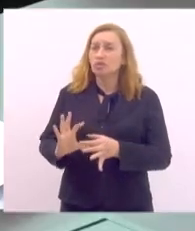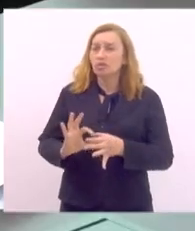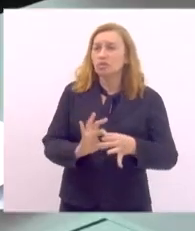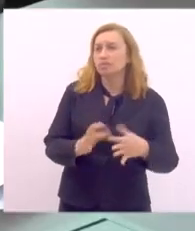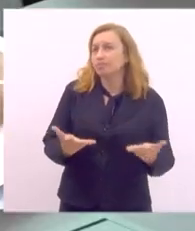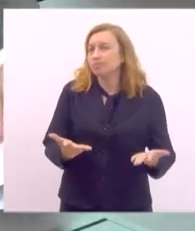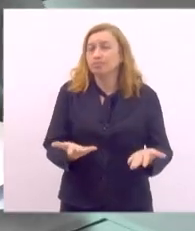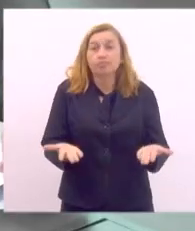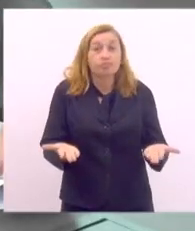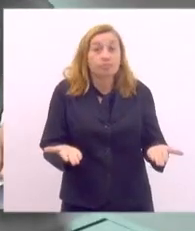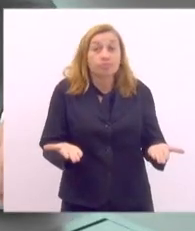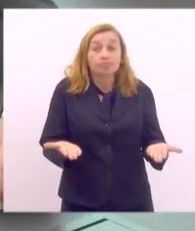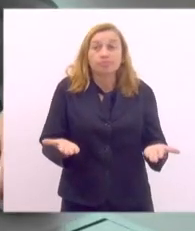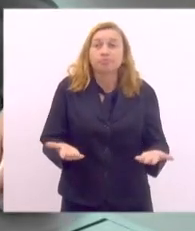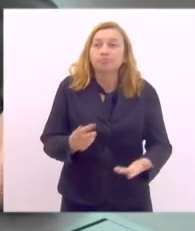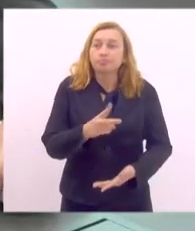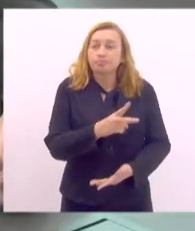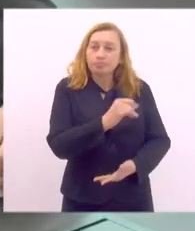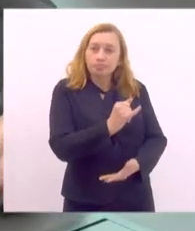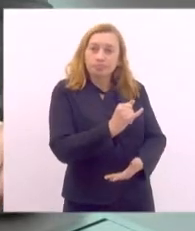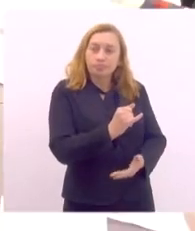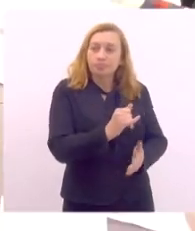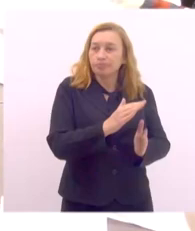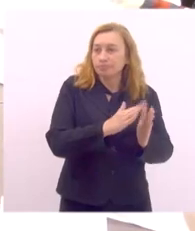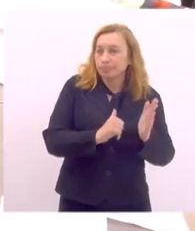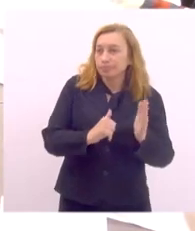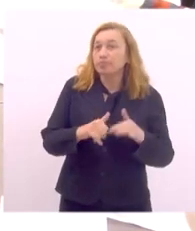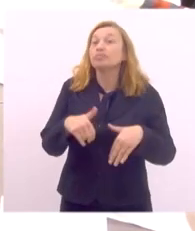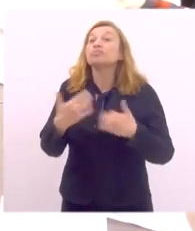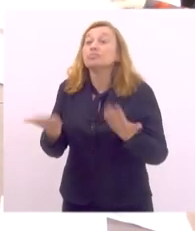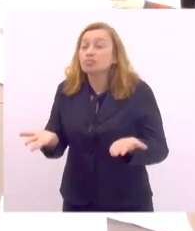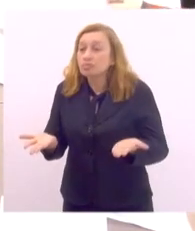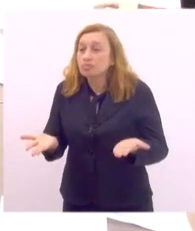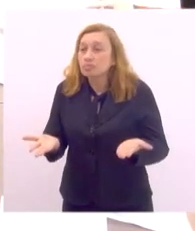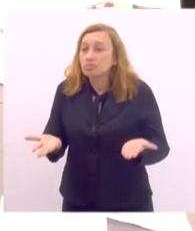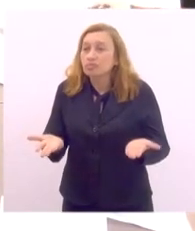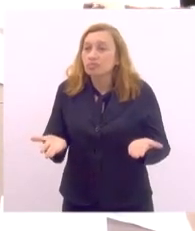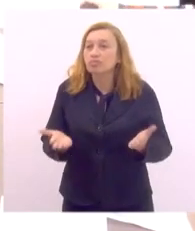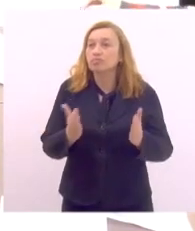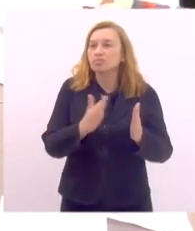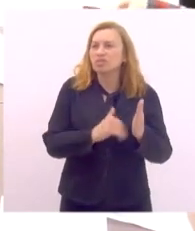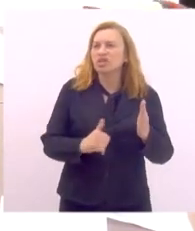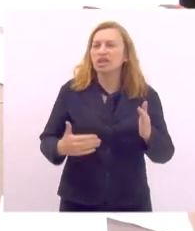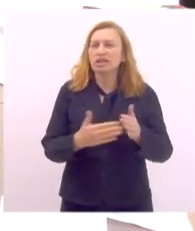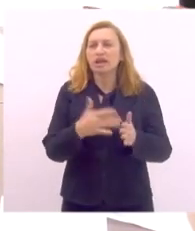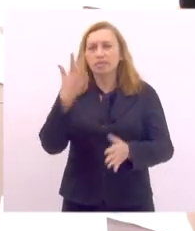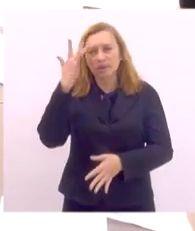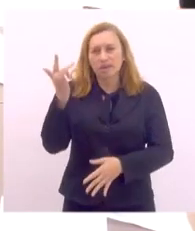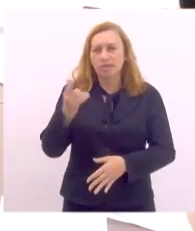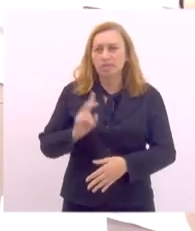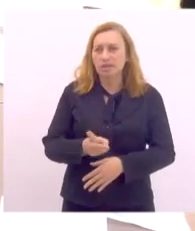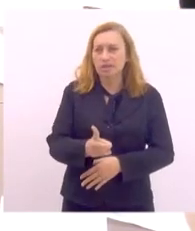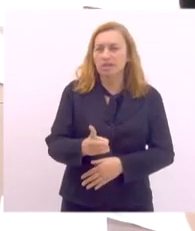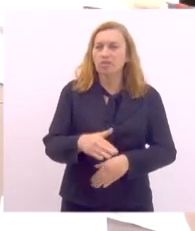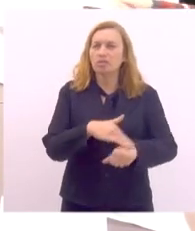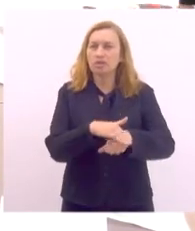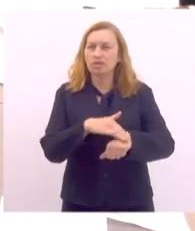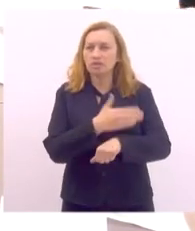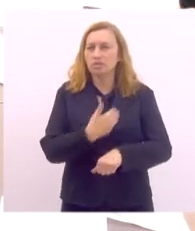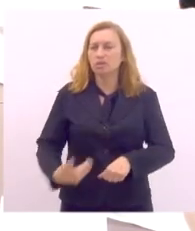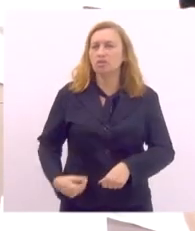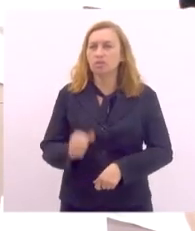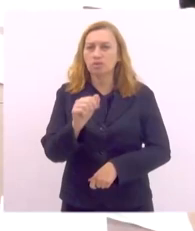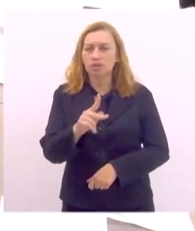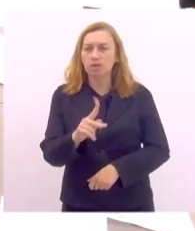só, ou vai para o voto ou retira. O que vocês preferem? Presidente, vamos retirar até amanhã e a gente segue, então, conversando com o governo? Ok.